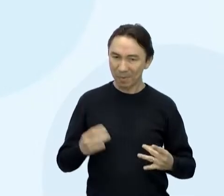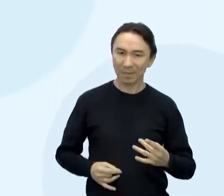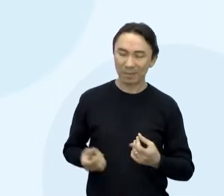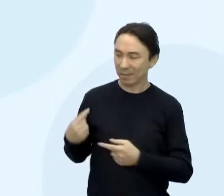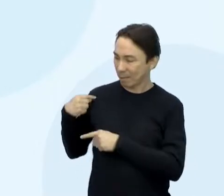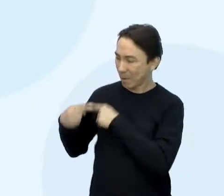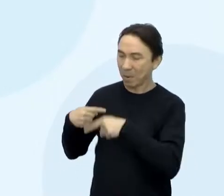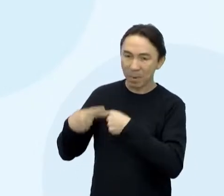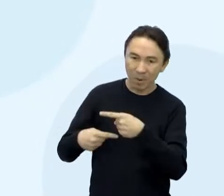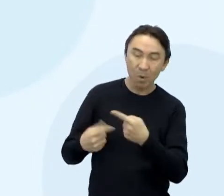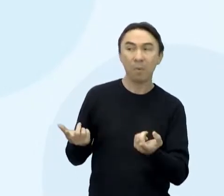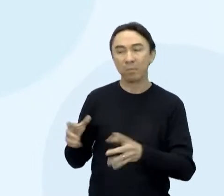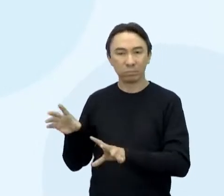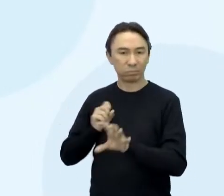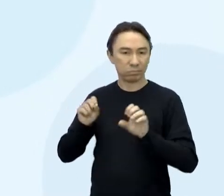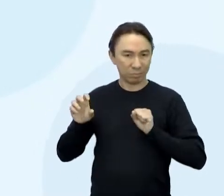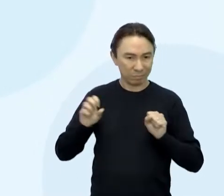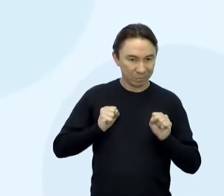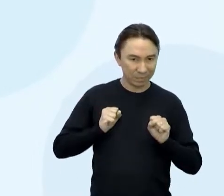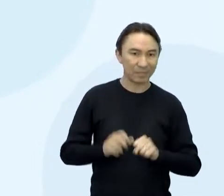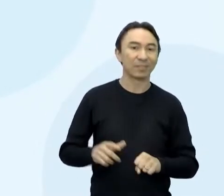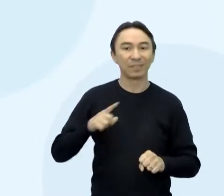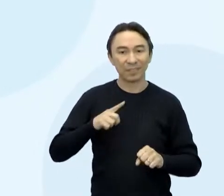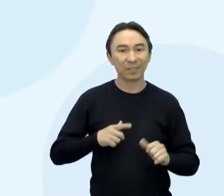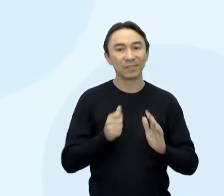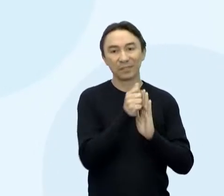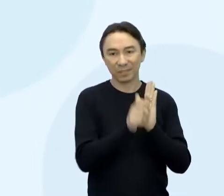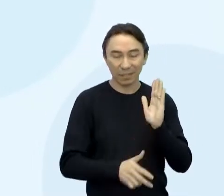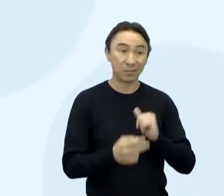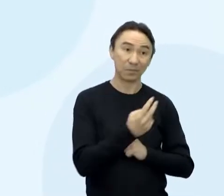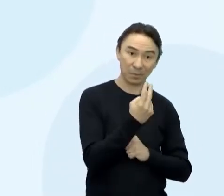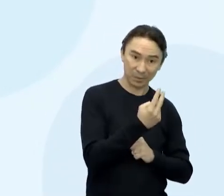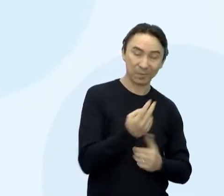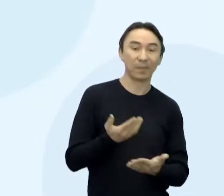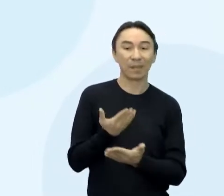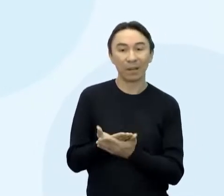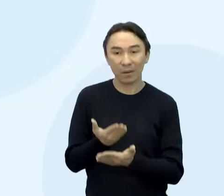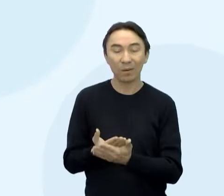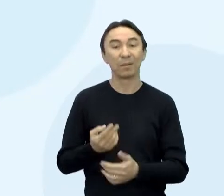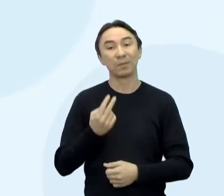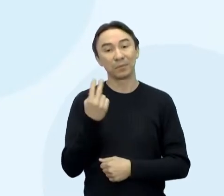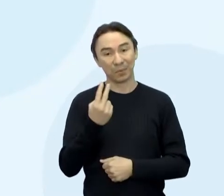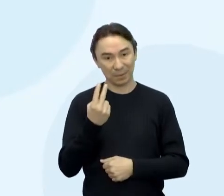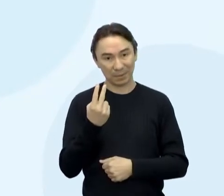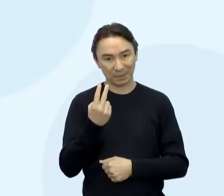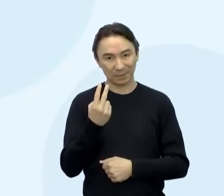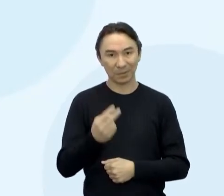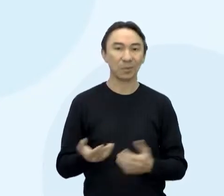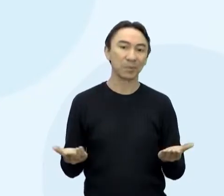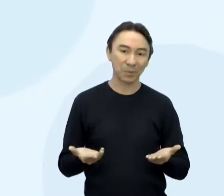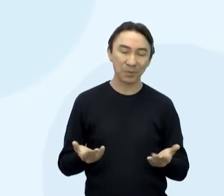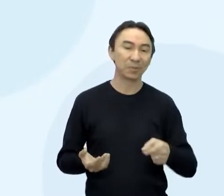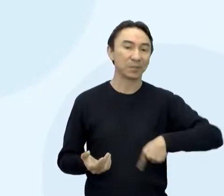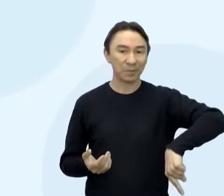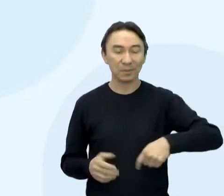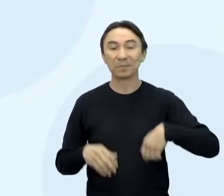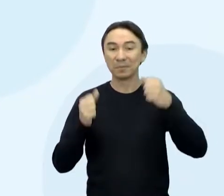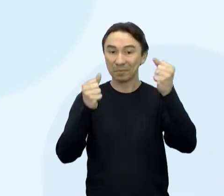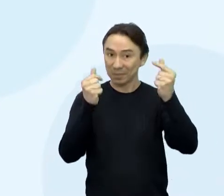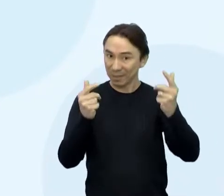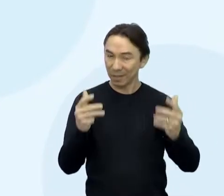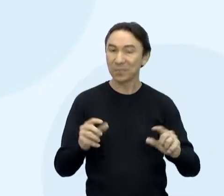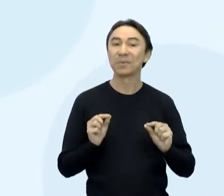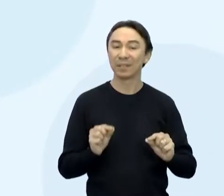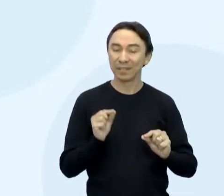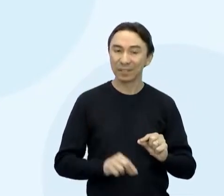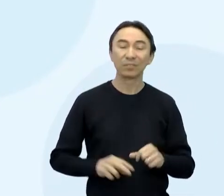na atividade 2, na aula 2, e hoje a gente vai falar sobre Histórias Reais, parte